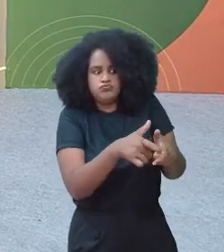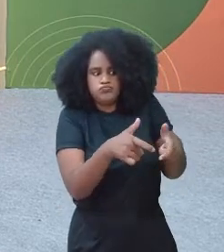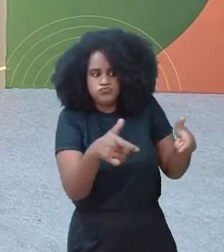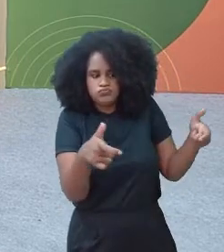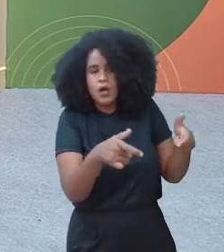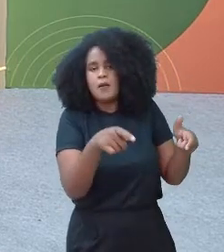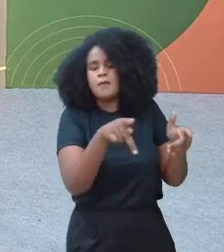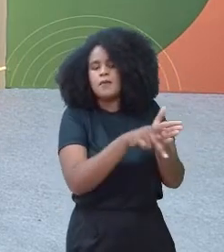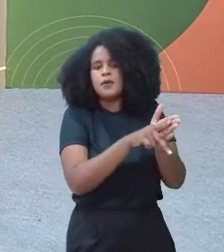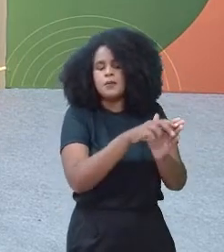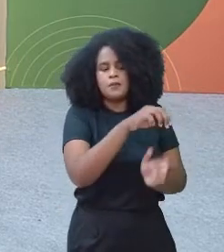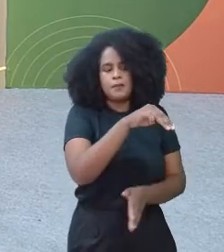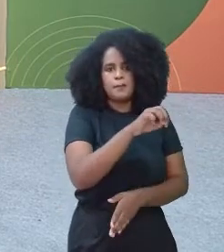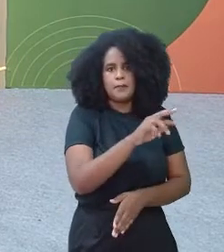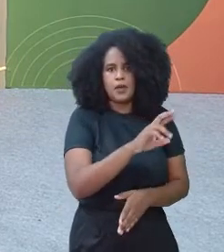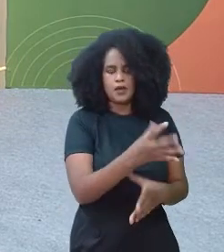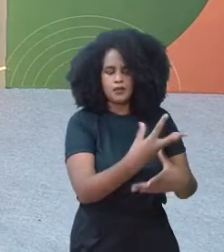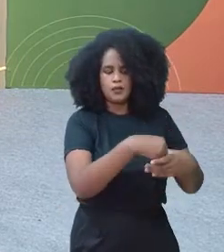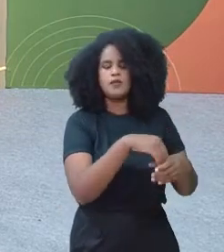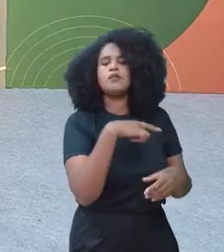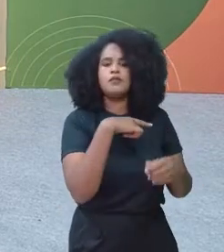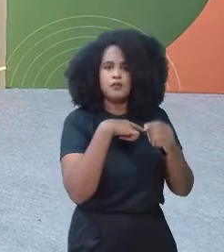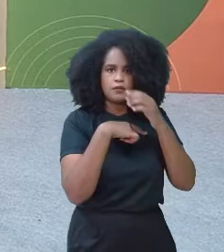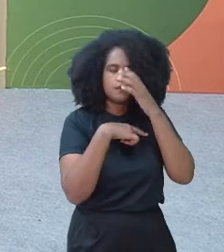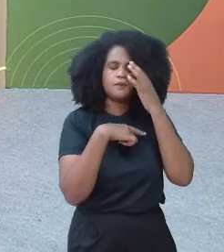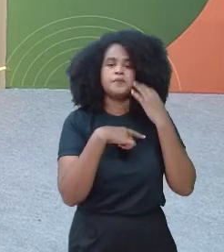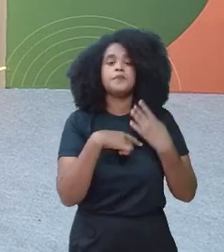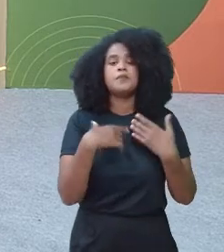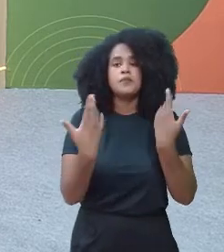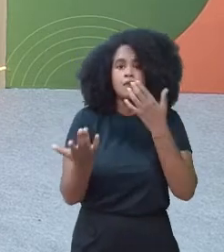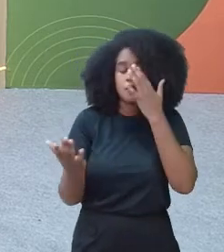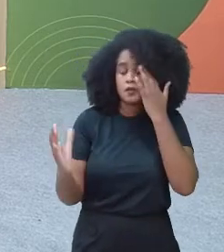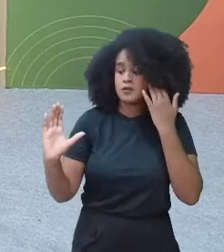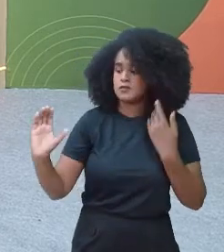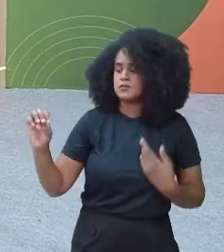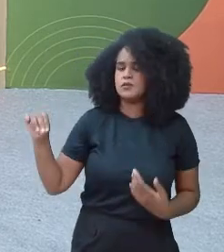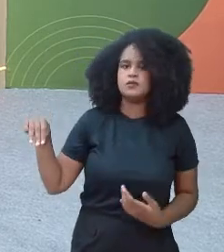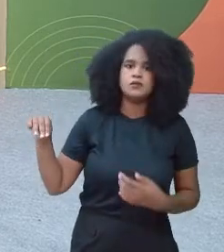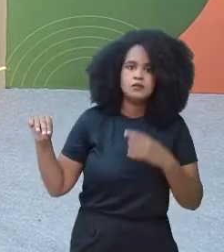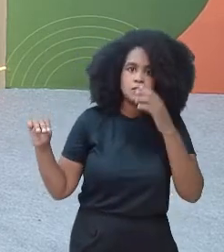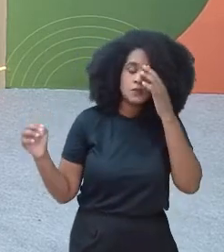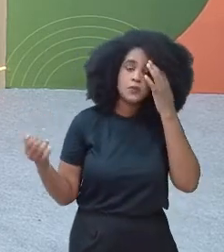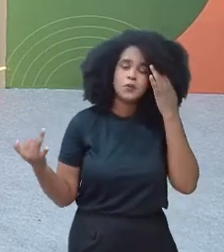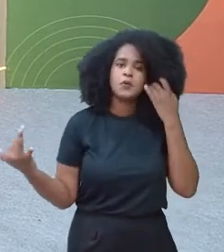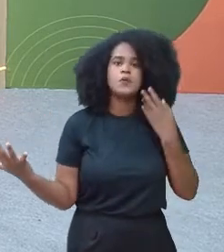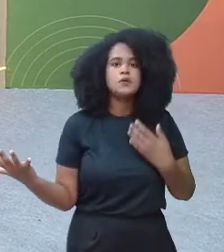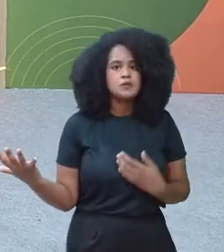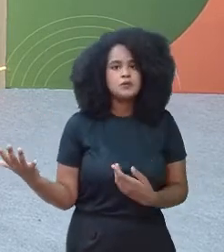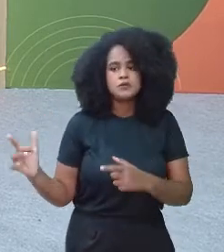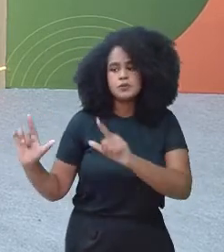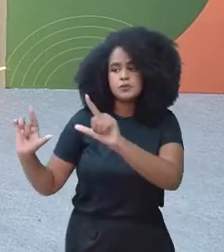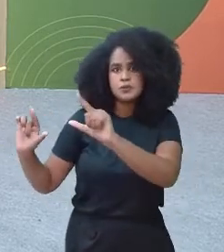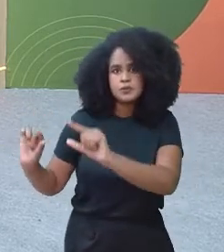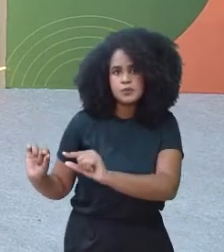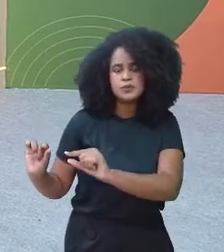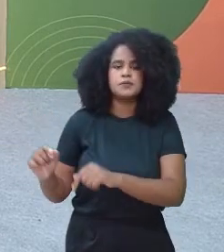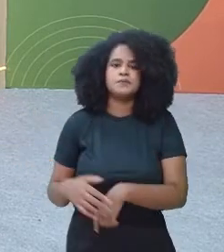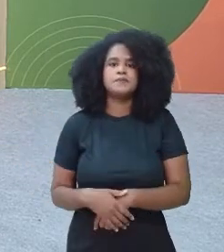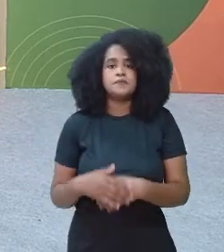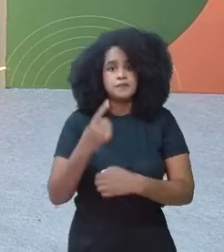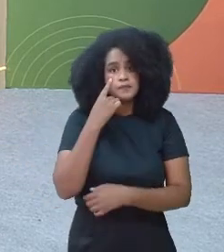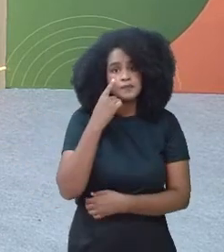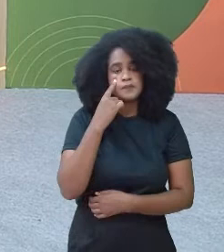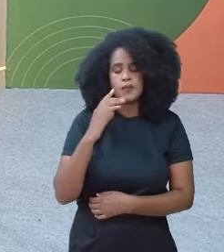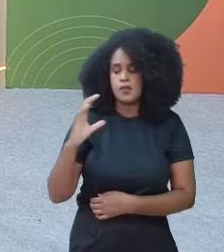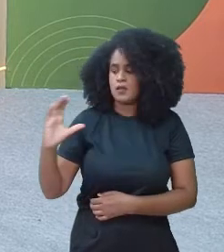gente viu que o centímetro é uma quantidade muito pequenininha comparada ao metro, né? O centímetro é o tamanho, sei lá, de um